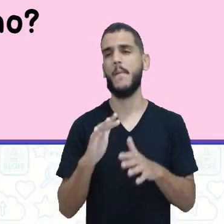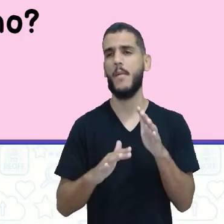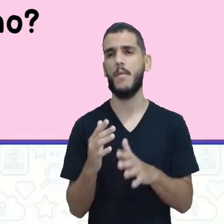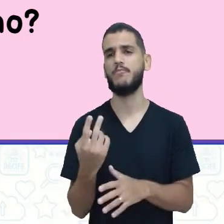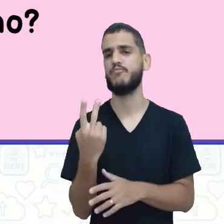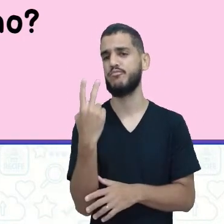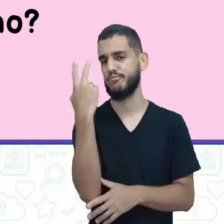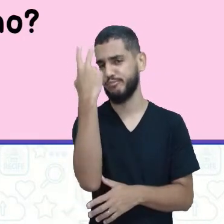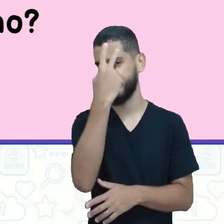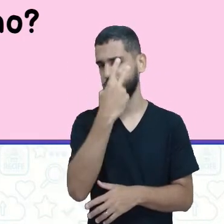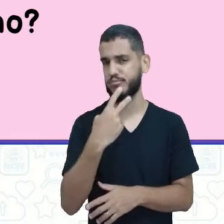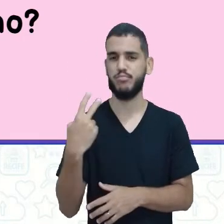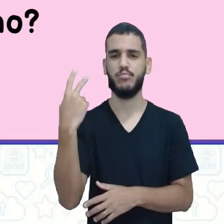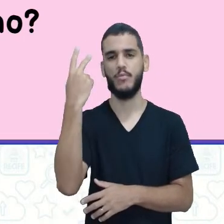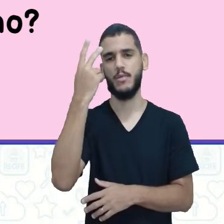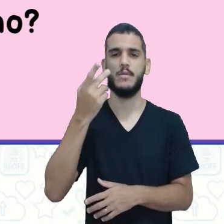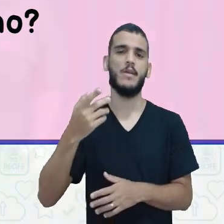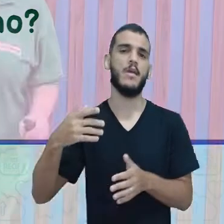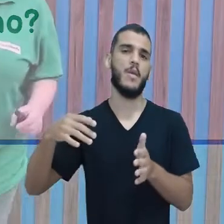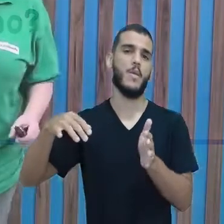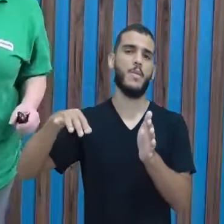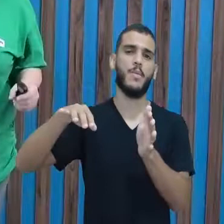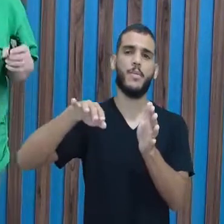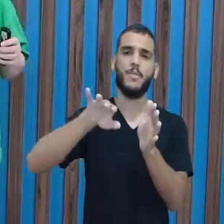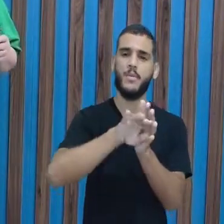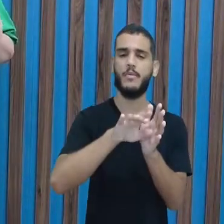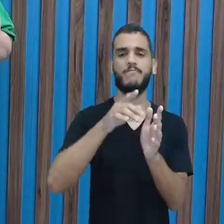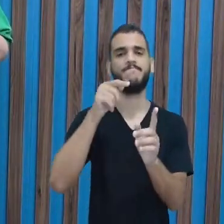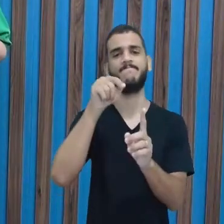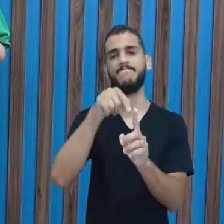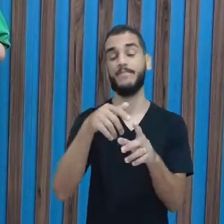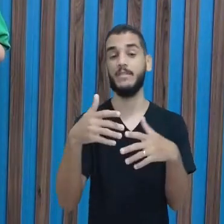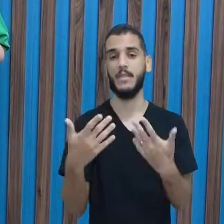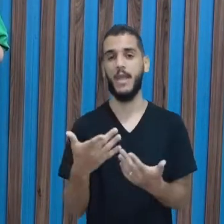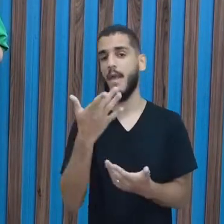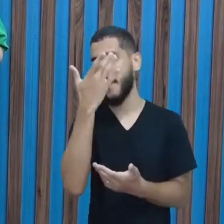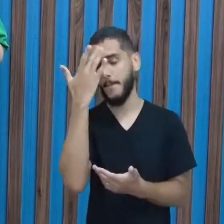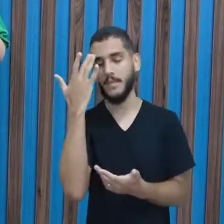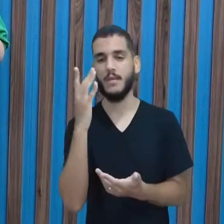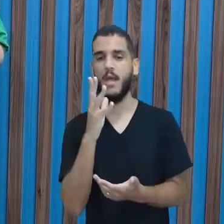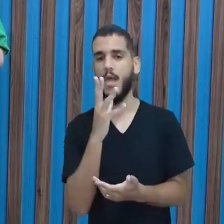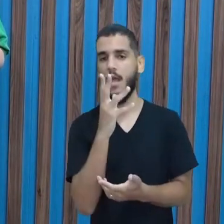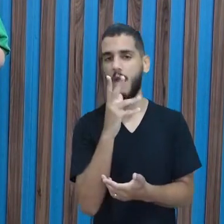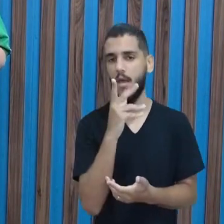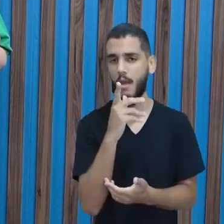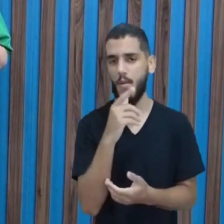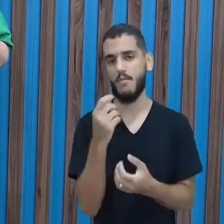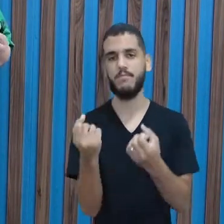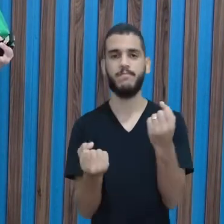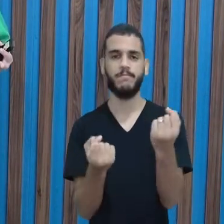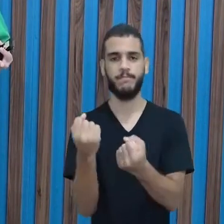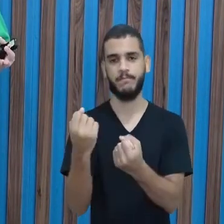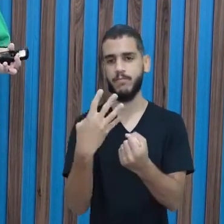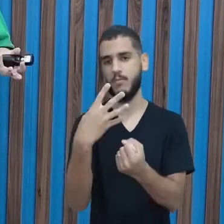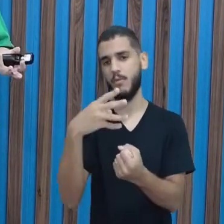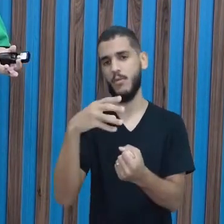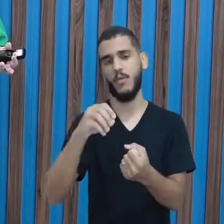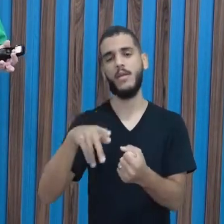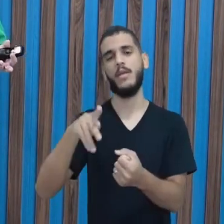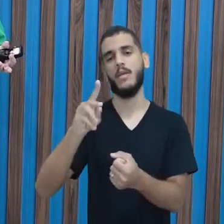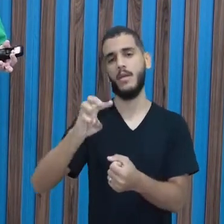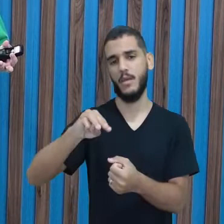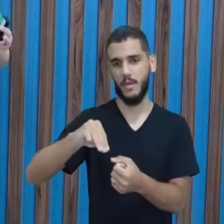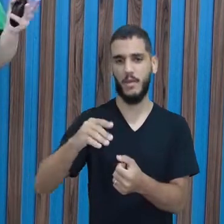chegar ao seu destino. Então, se a pessoa vai muito devagar, a 40 km é uma